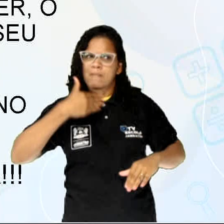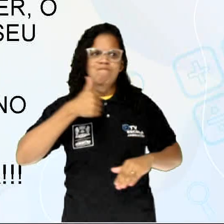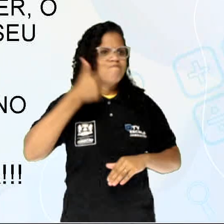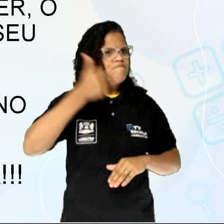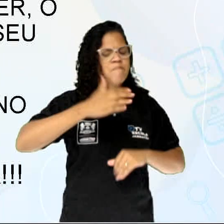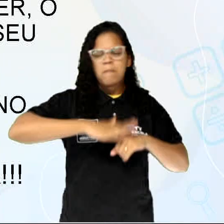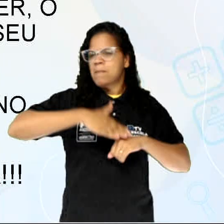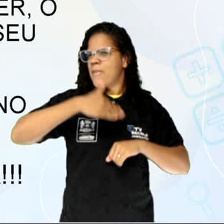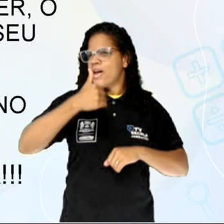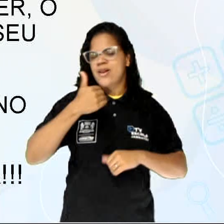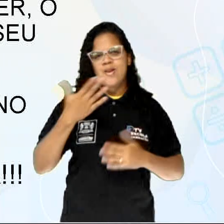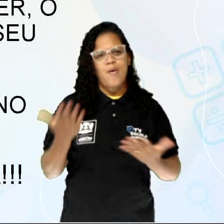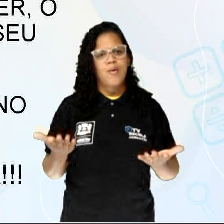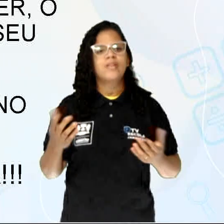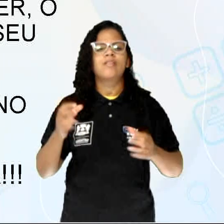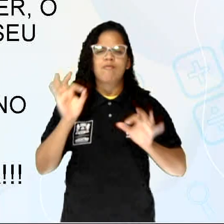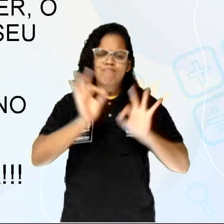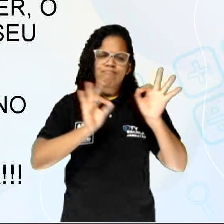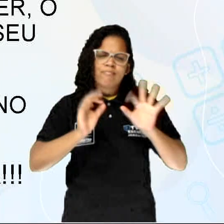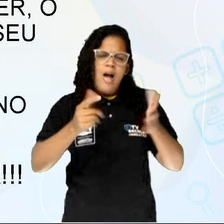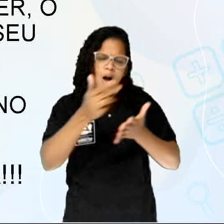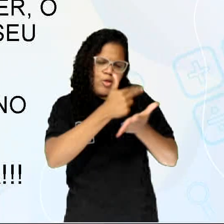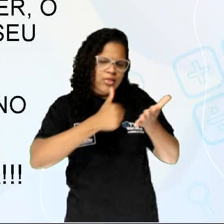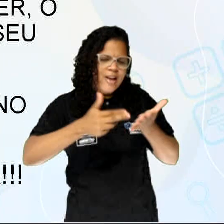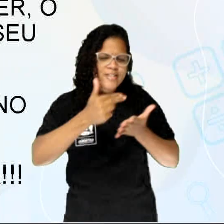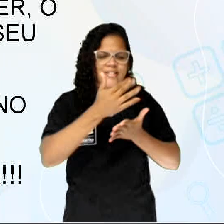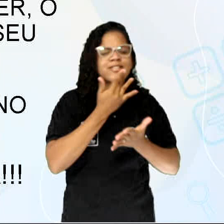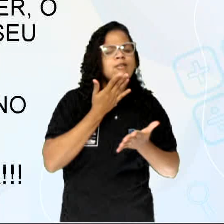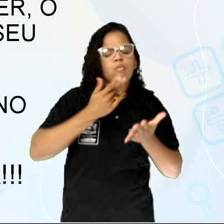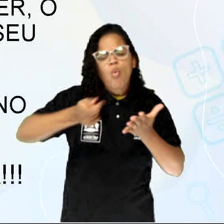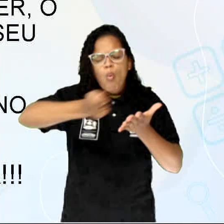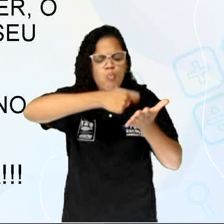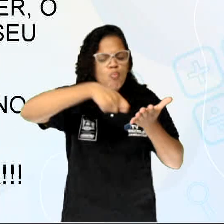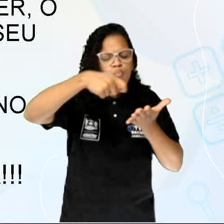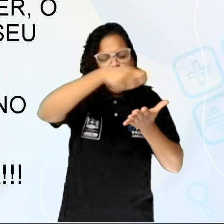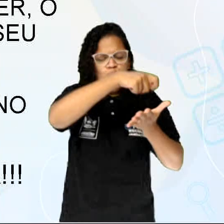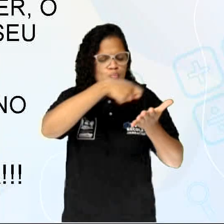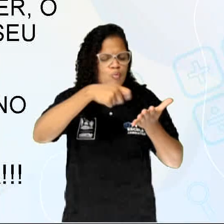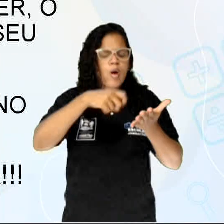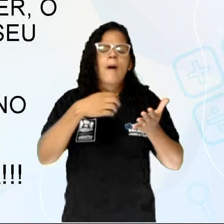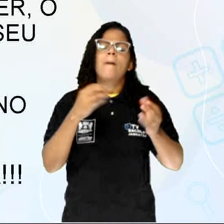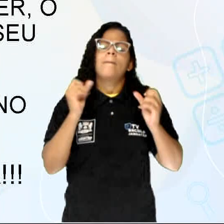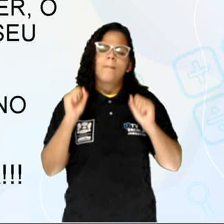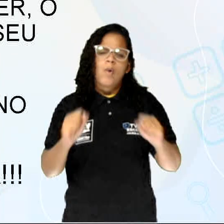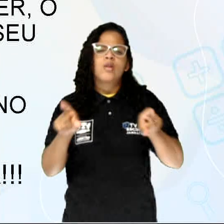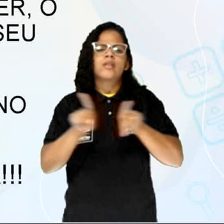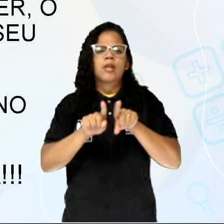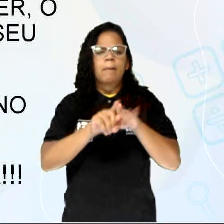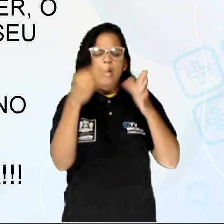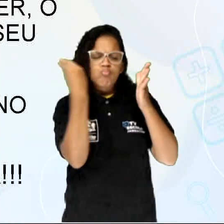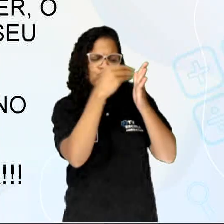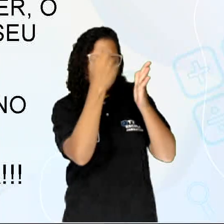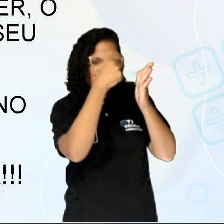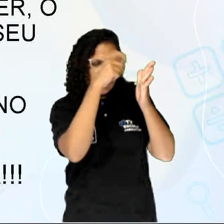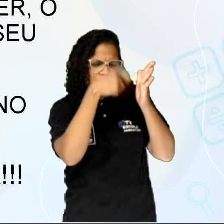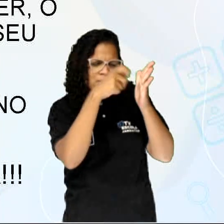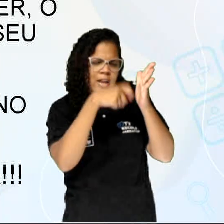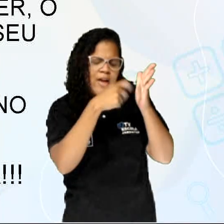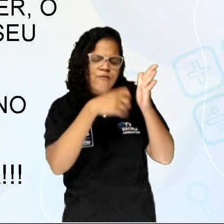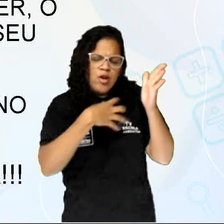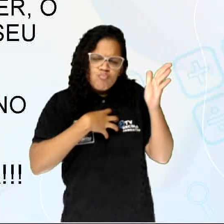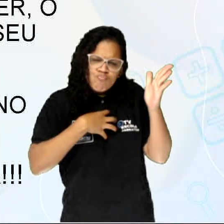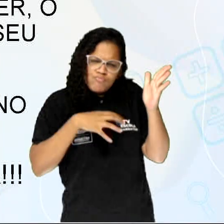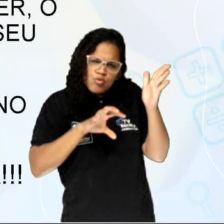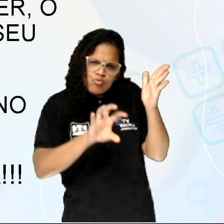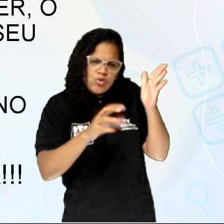bem legal, capricha no colorido, tá certo? Tu pode escrever lá, ó, com o teu jeitinho, que coisa